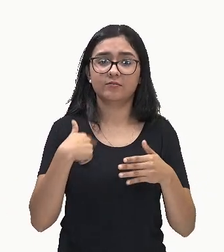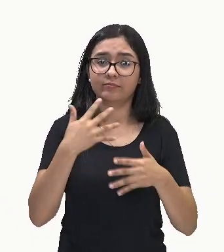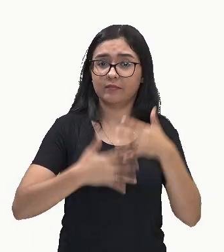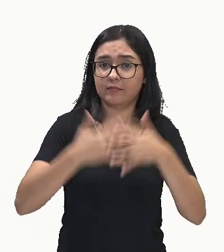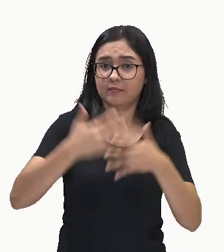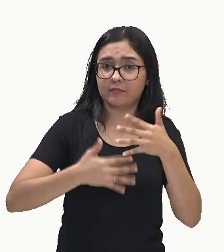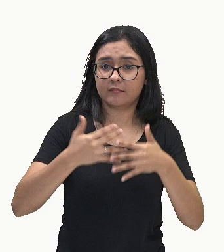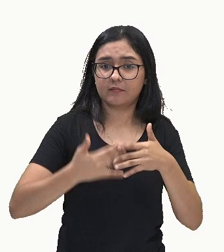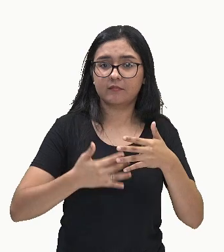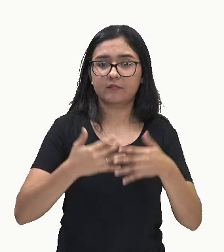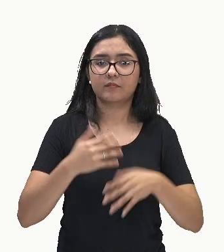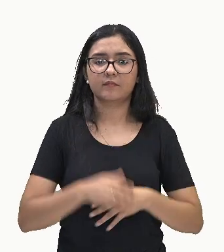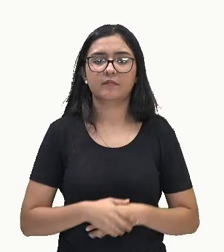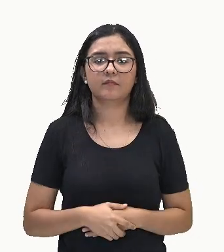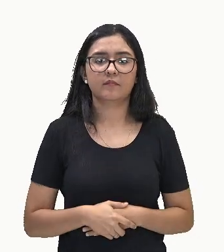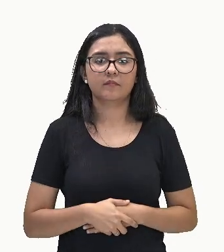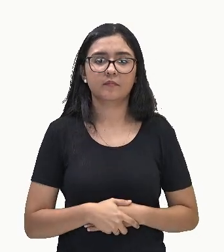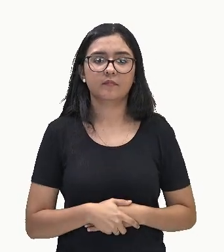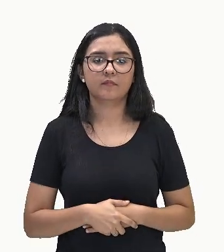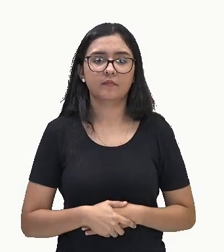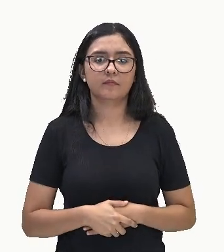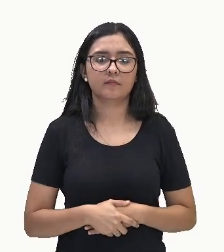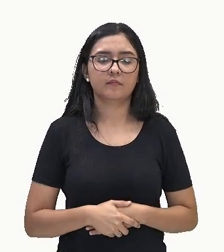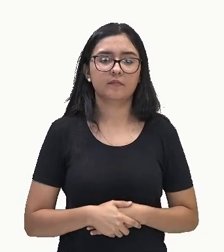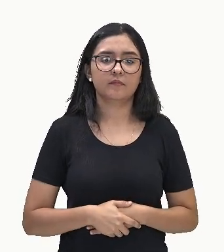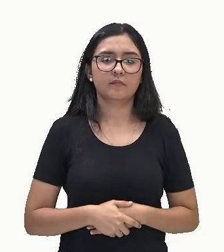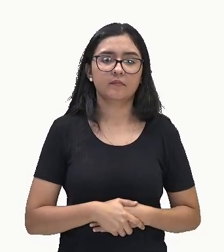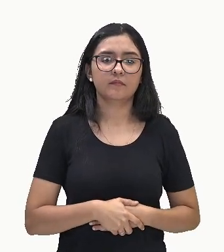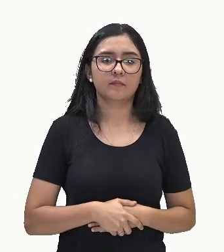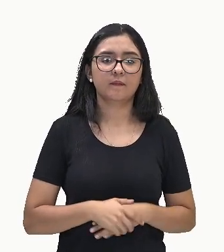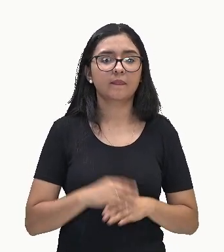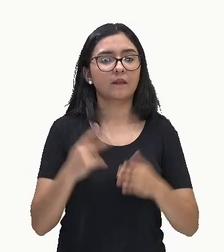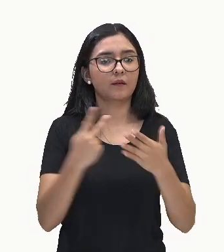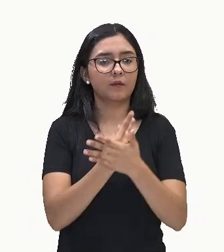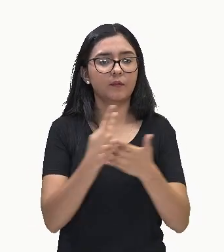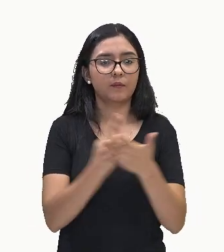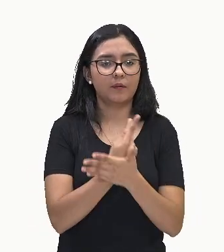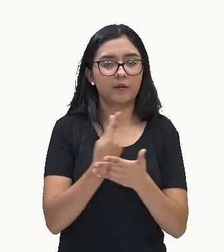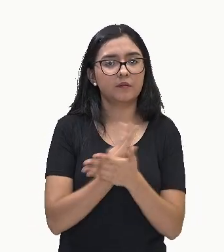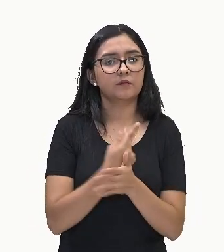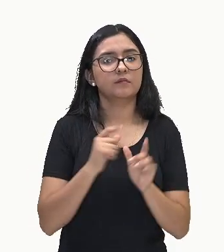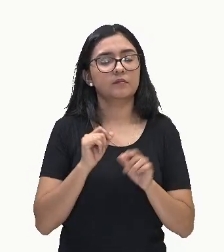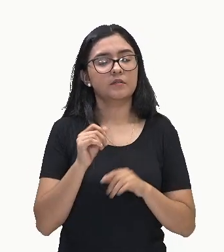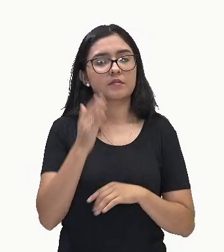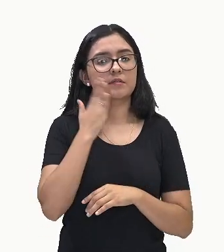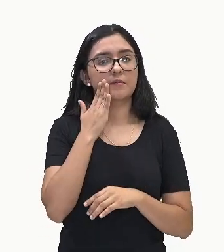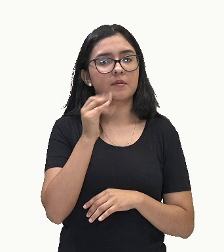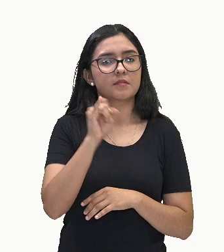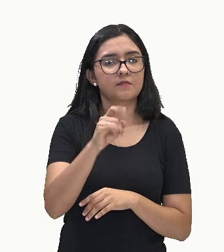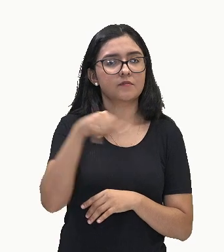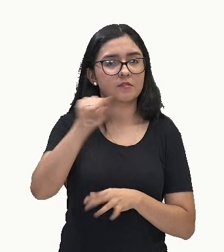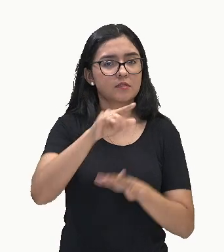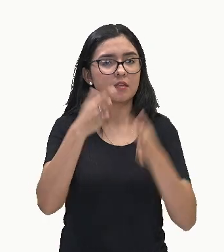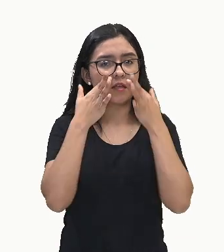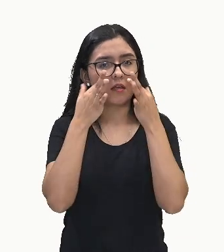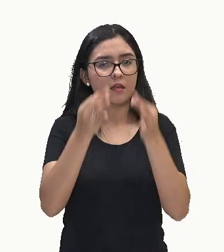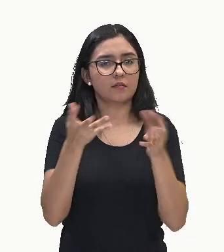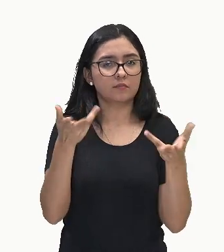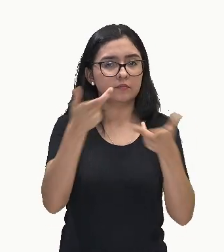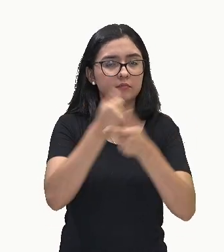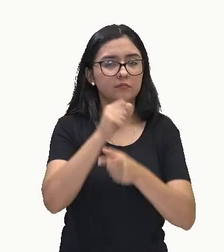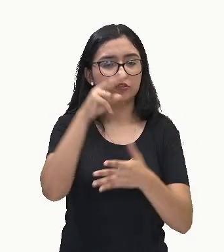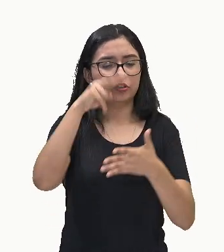aqui de alternativas que te podem induzir ao erro que é justamente para saber se você teve né a habilidade de